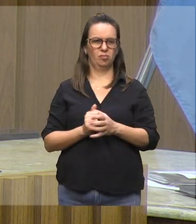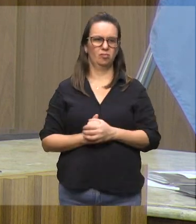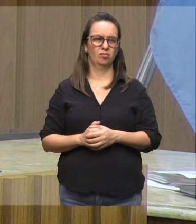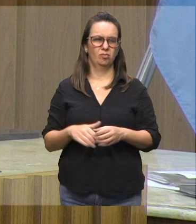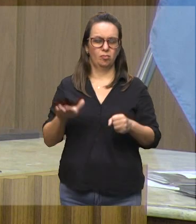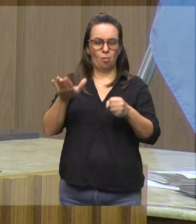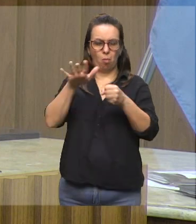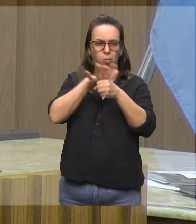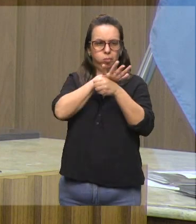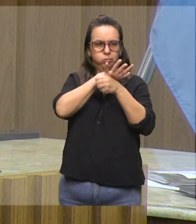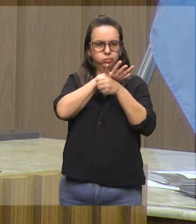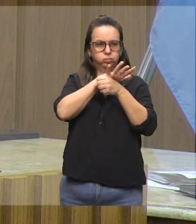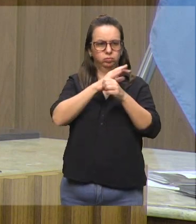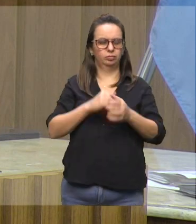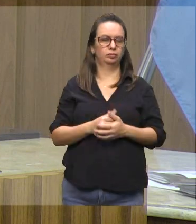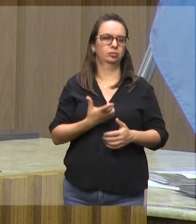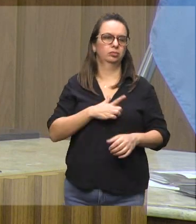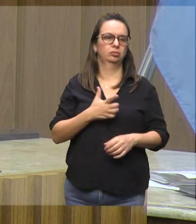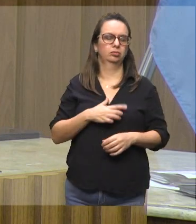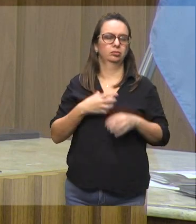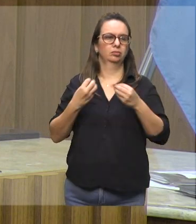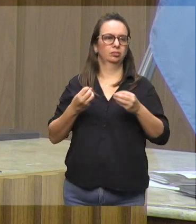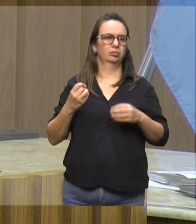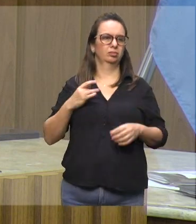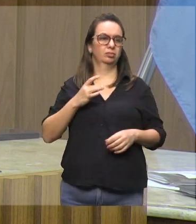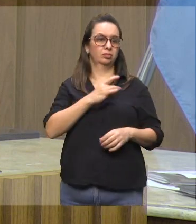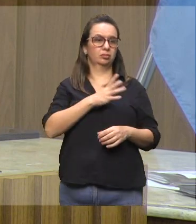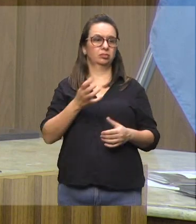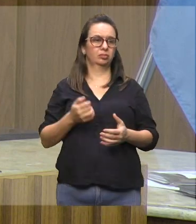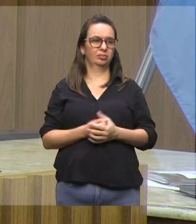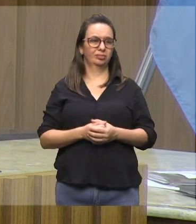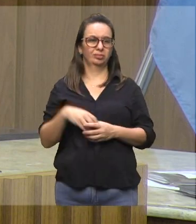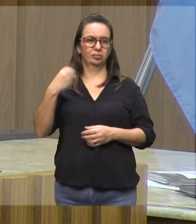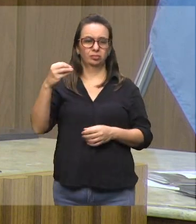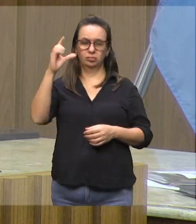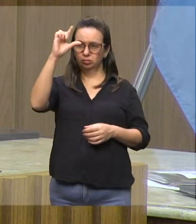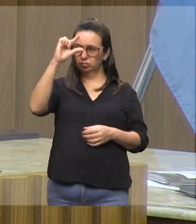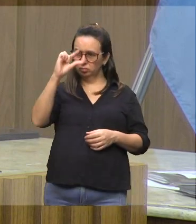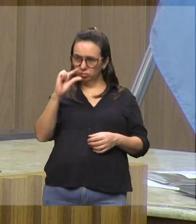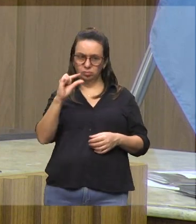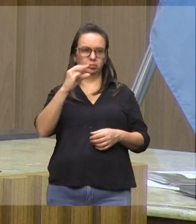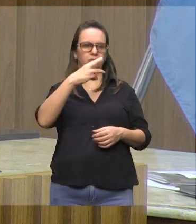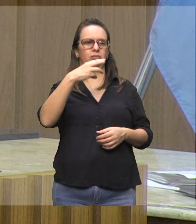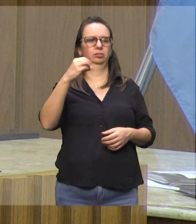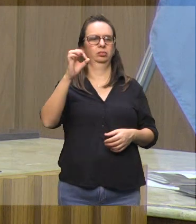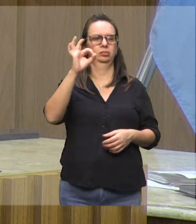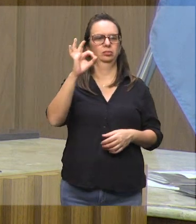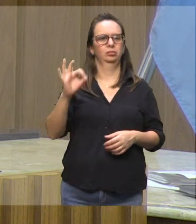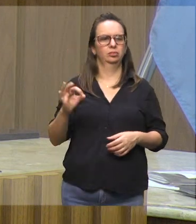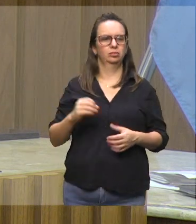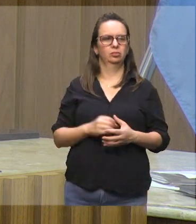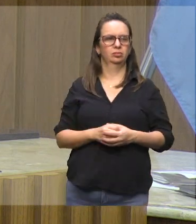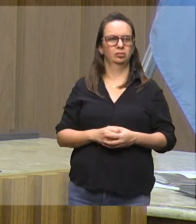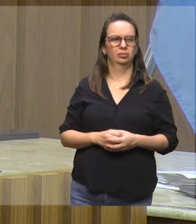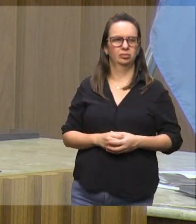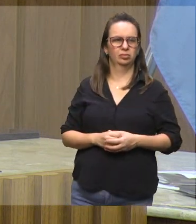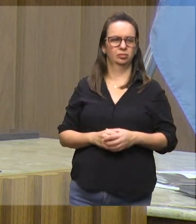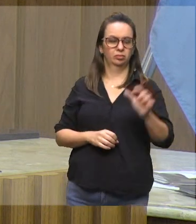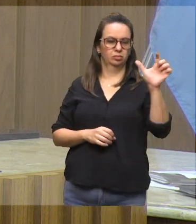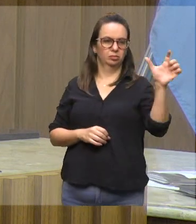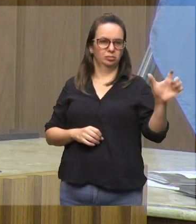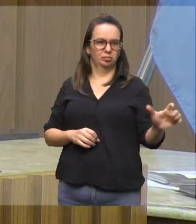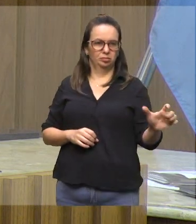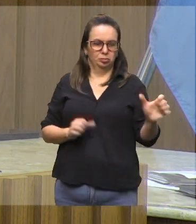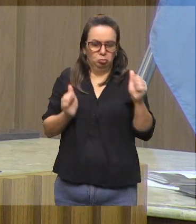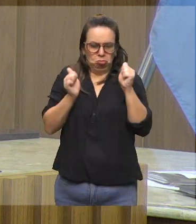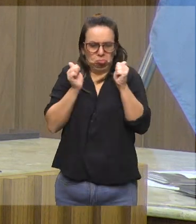ônibus, porque quando você reduz 30%, os horários de pico, as pessoas estão andando que nem bicho dentro do ônibus da Voa,